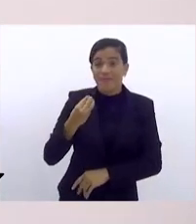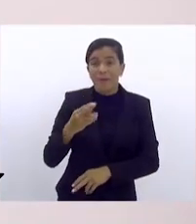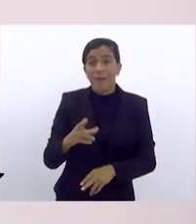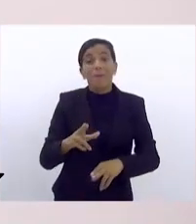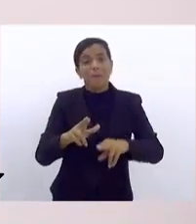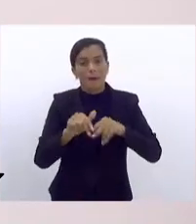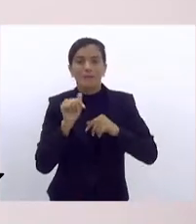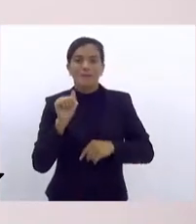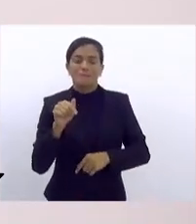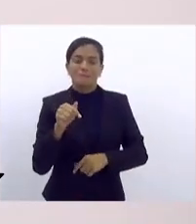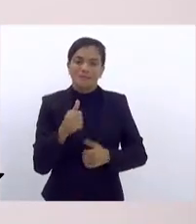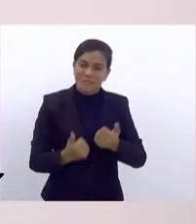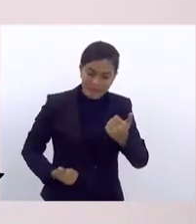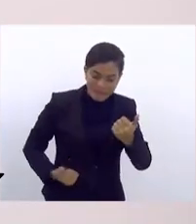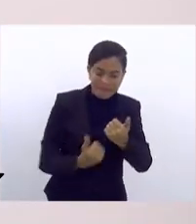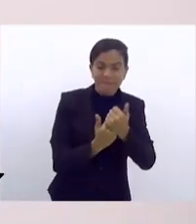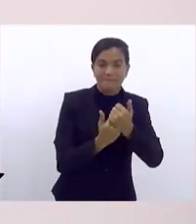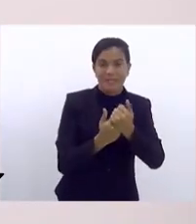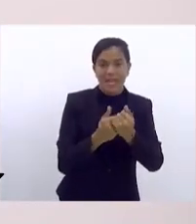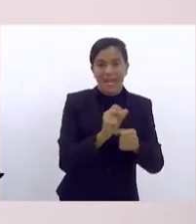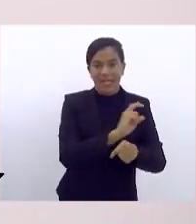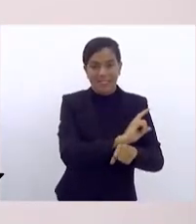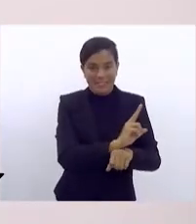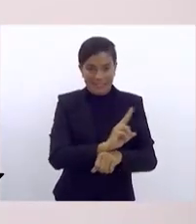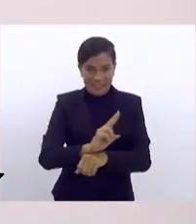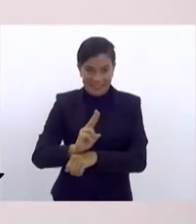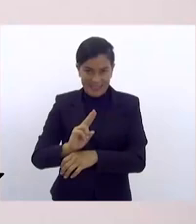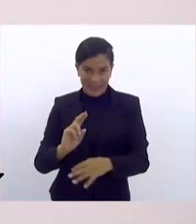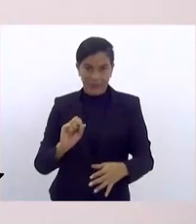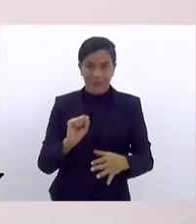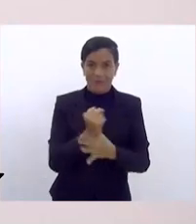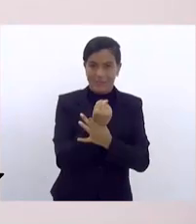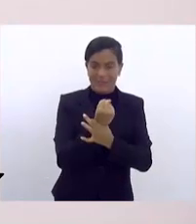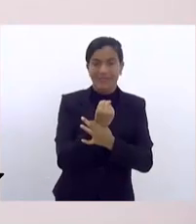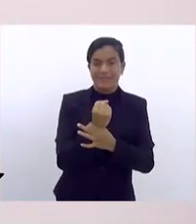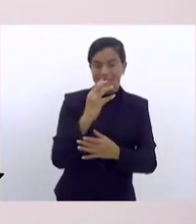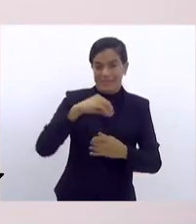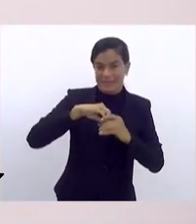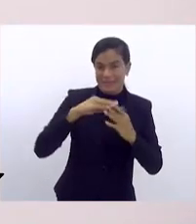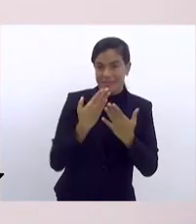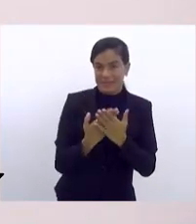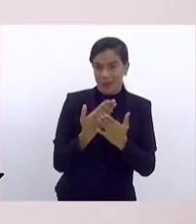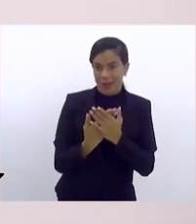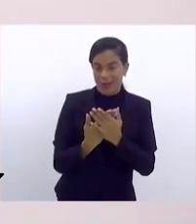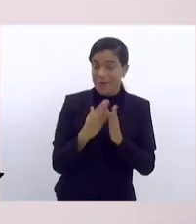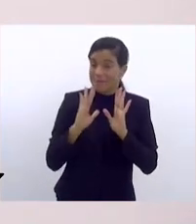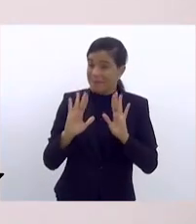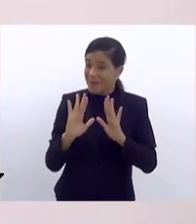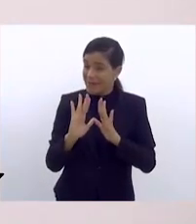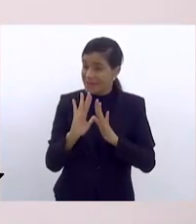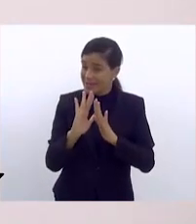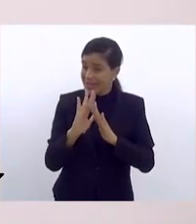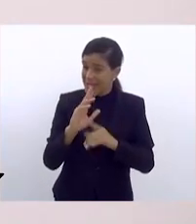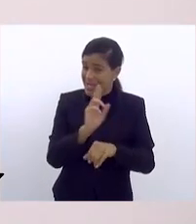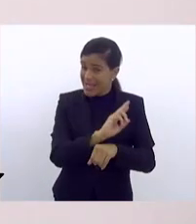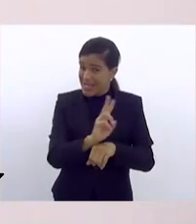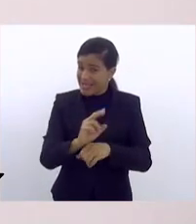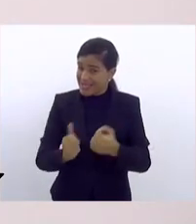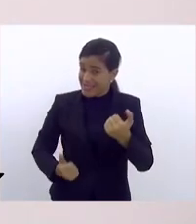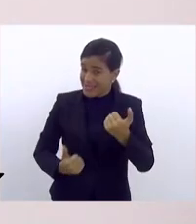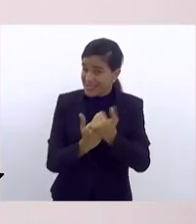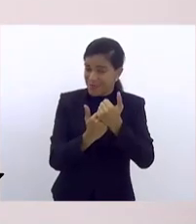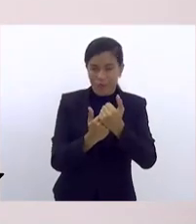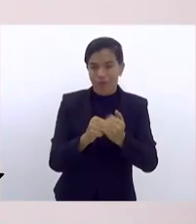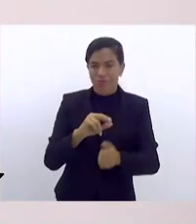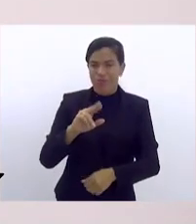disso a gente precisa reforçar a segurança nas escolas sendo que esse reforço não vai acontecer